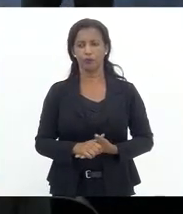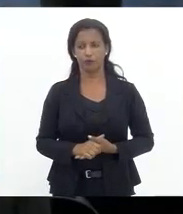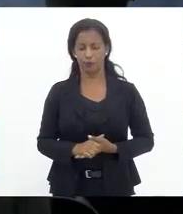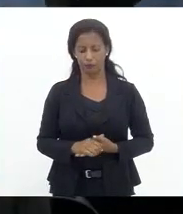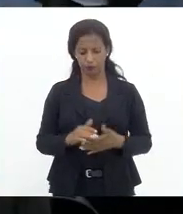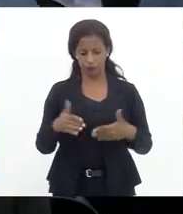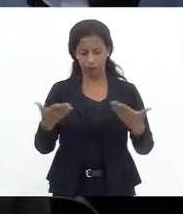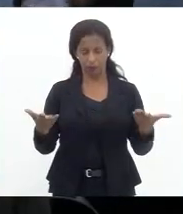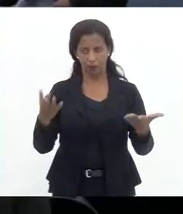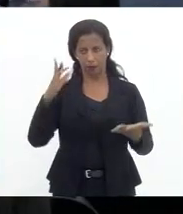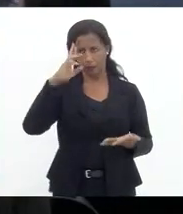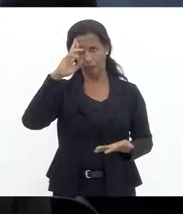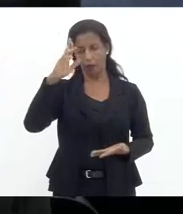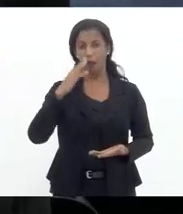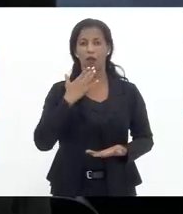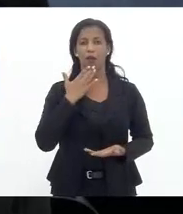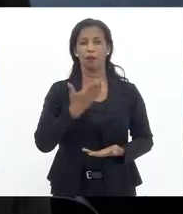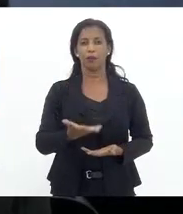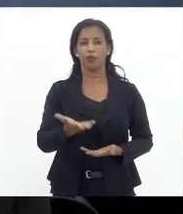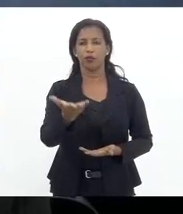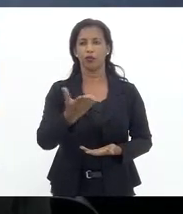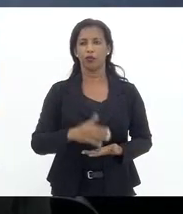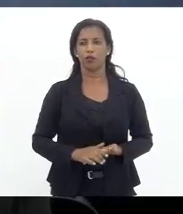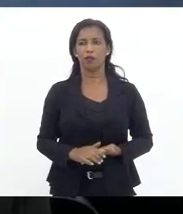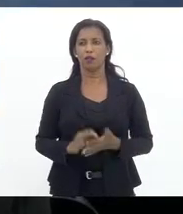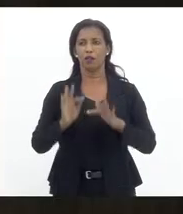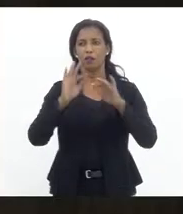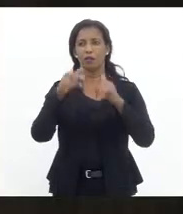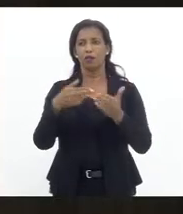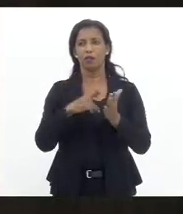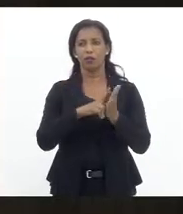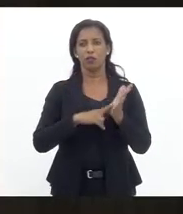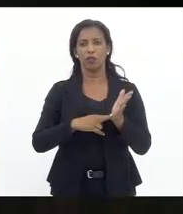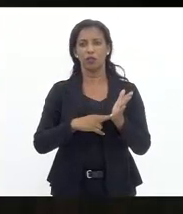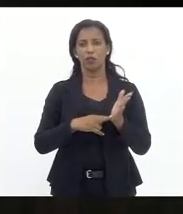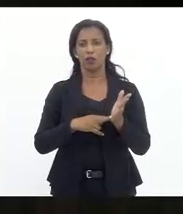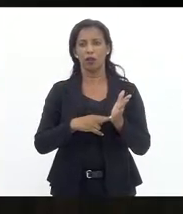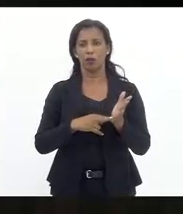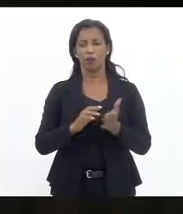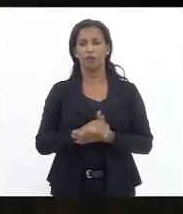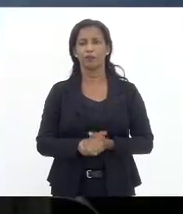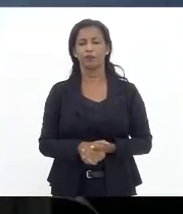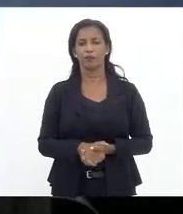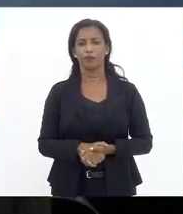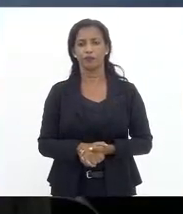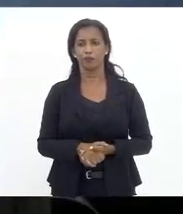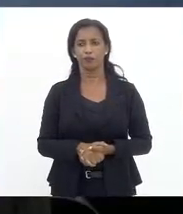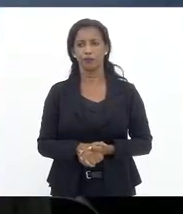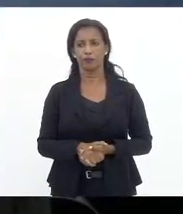Vossa Excelência, eu queria pedir forma final de redação, senhor presidente. Que a presidência defere.